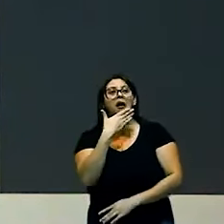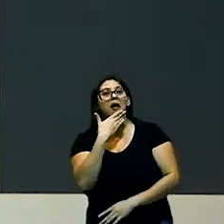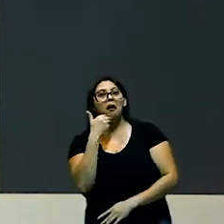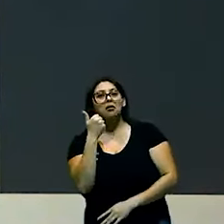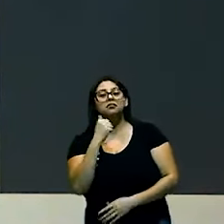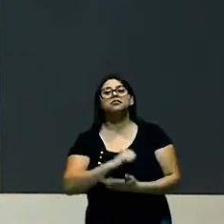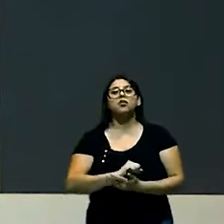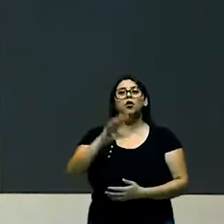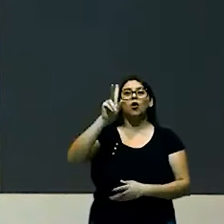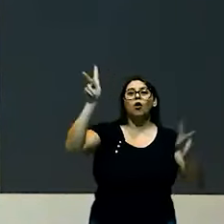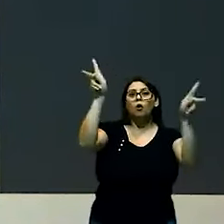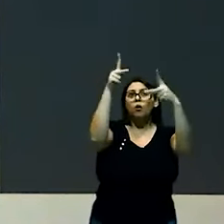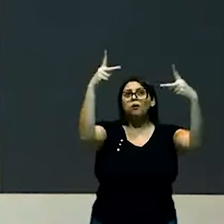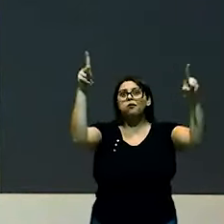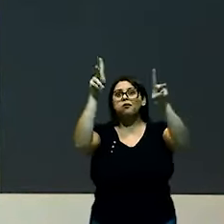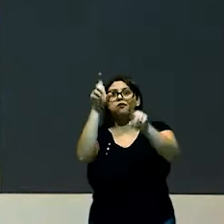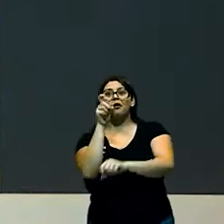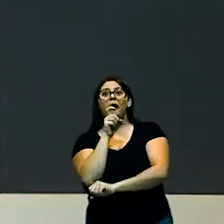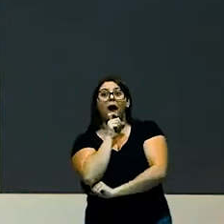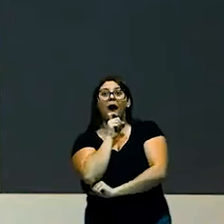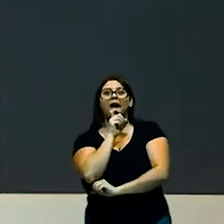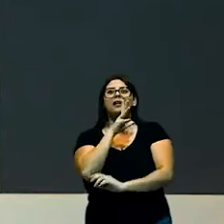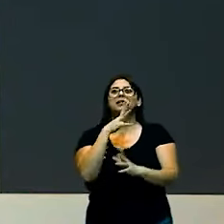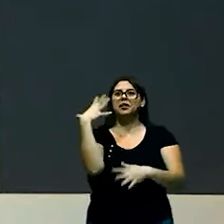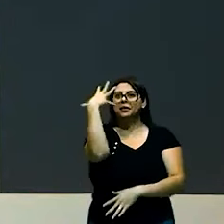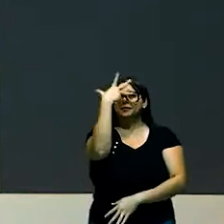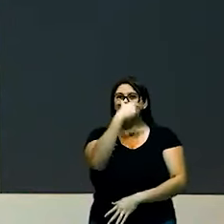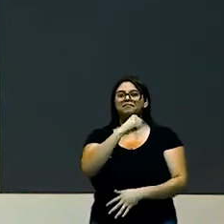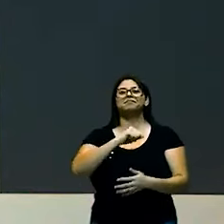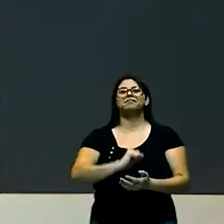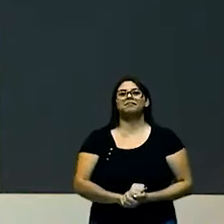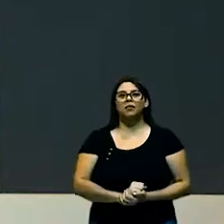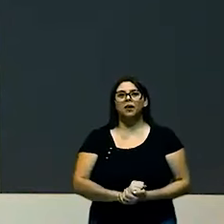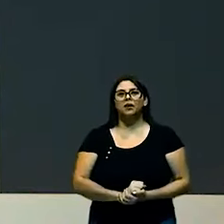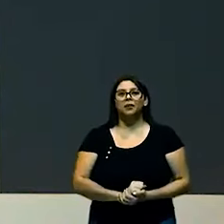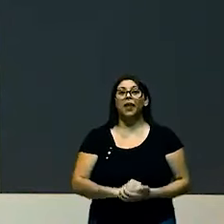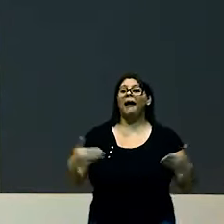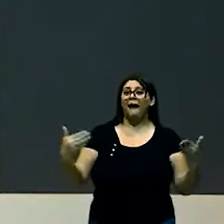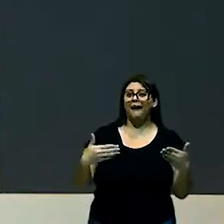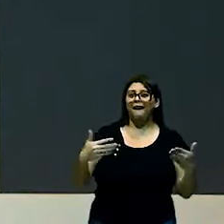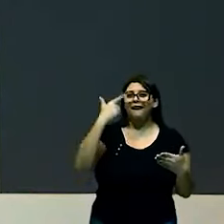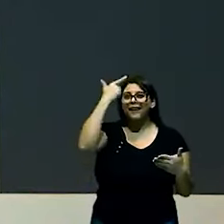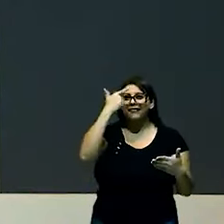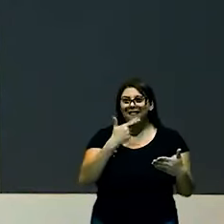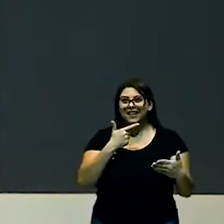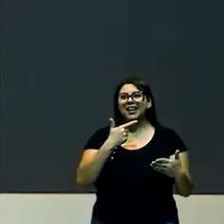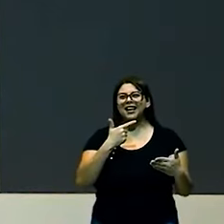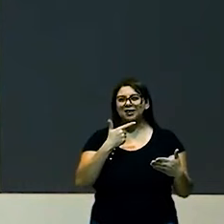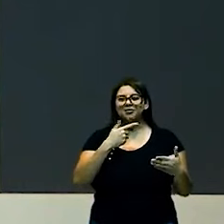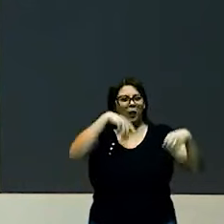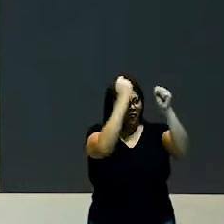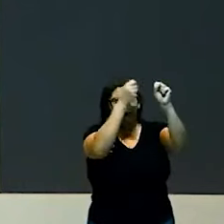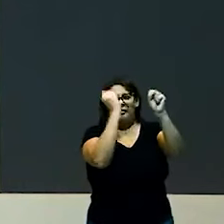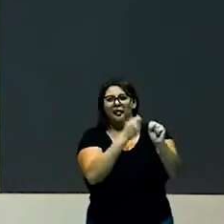onde eu tive o privilégio de servir com ele, ele diz assim: irmãos, nós vamos deixar feio para depois ficar bonito, né? E quebra